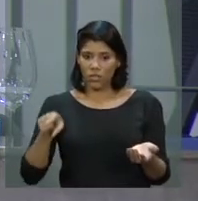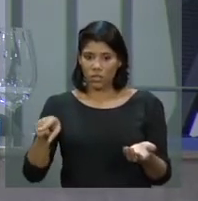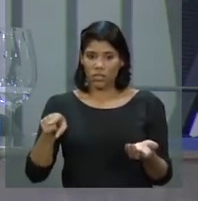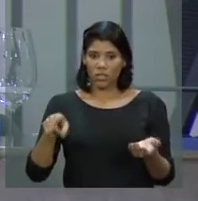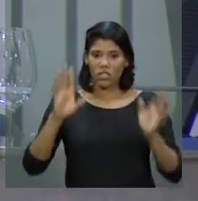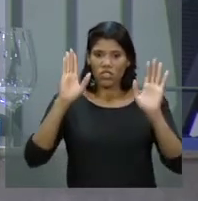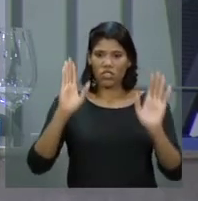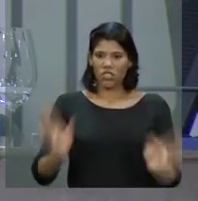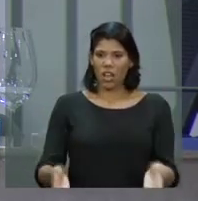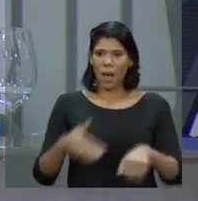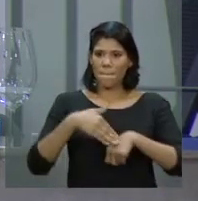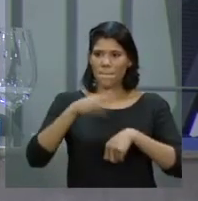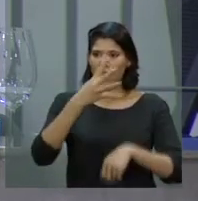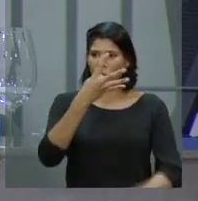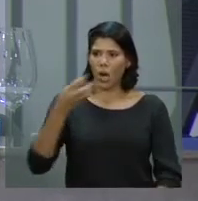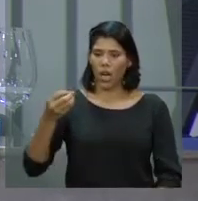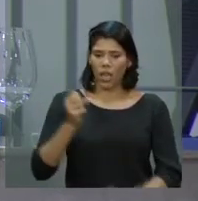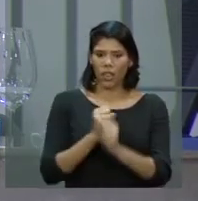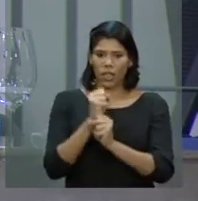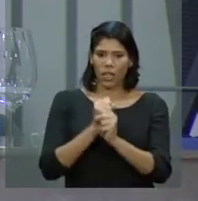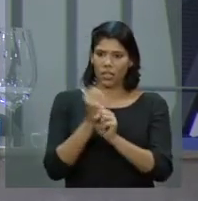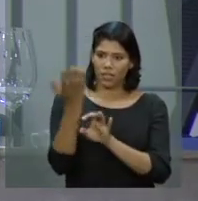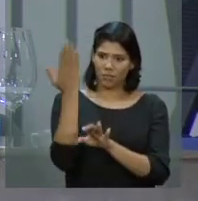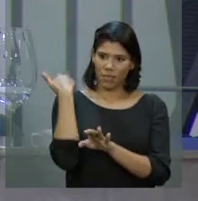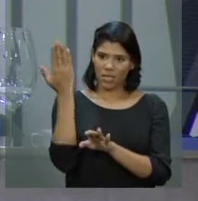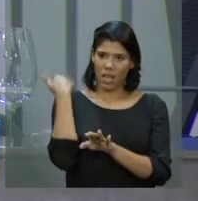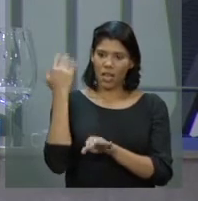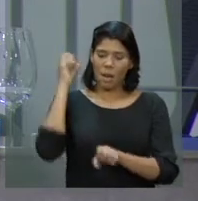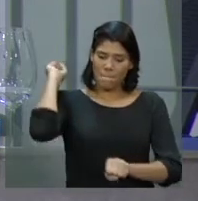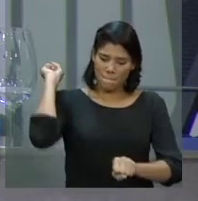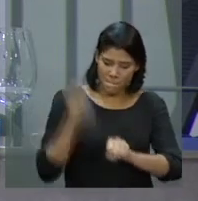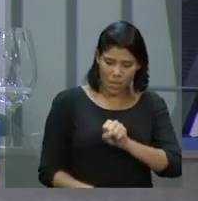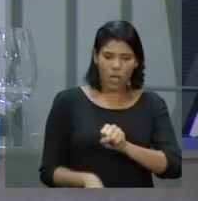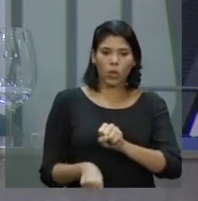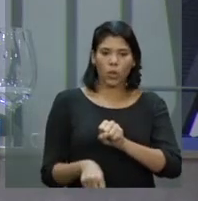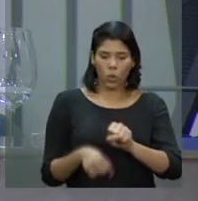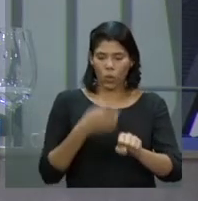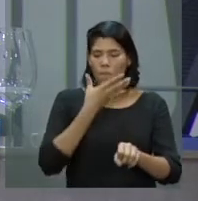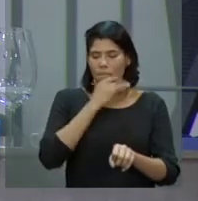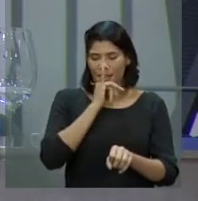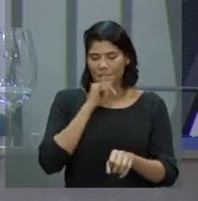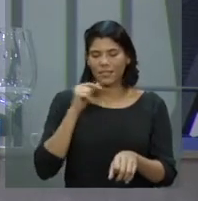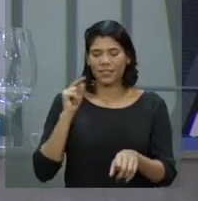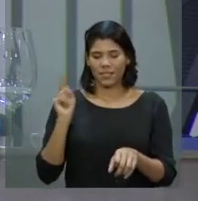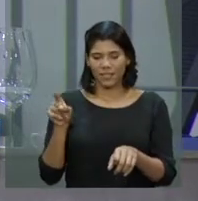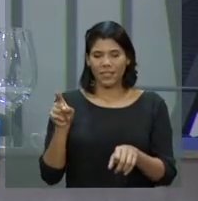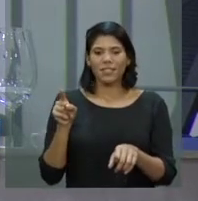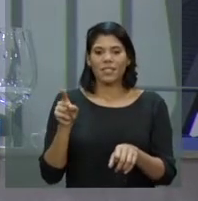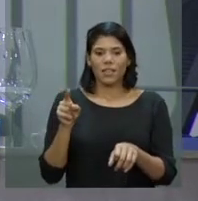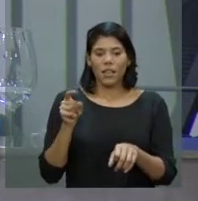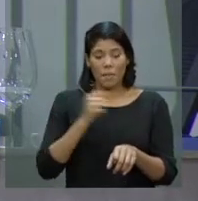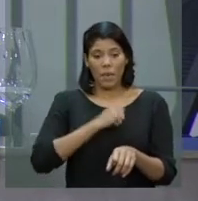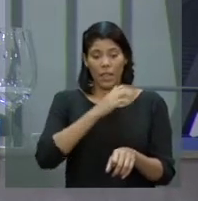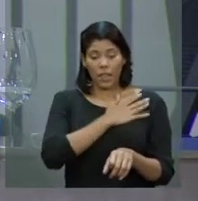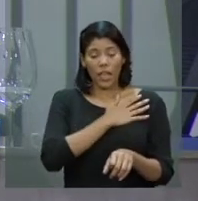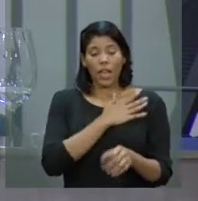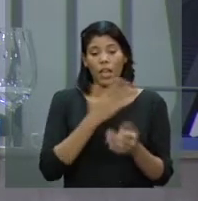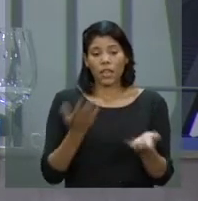há mais de 40 anos atrás, naquela época do golpe militar, foi comprovado na Comissão da Verdade. Então, é um assunto